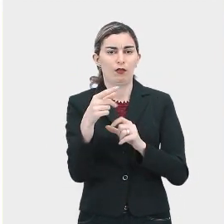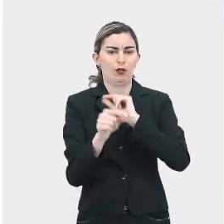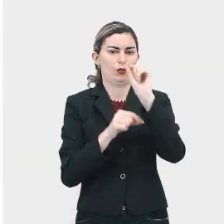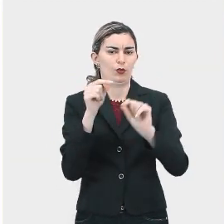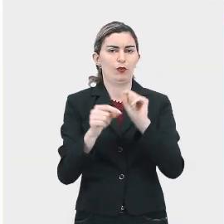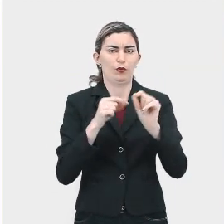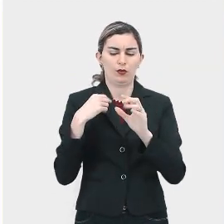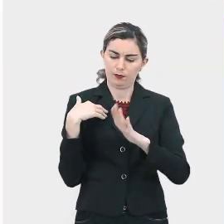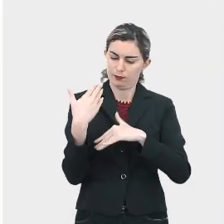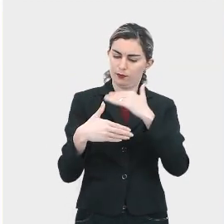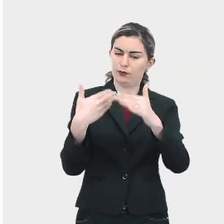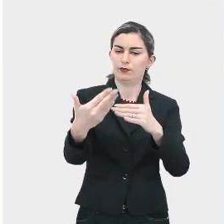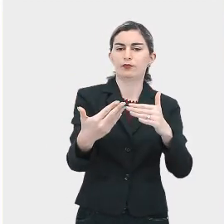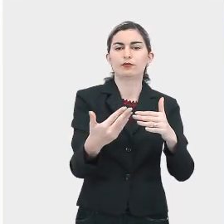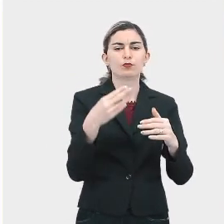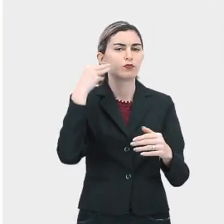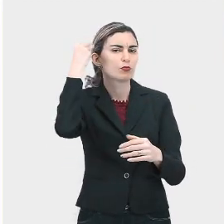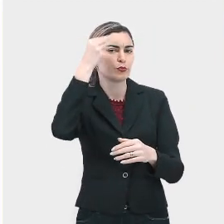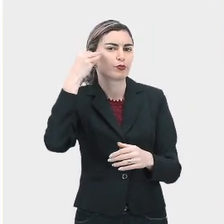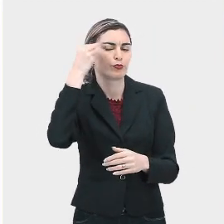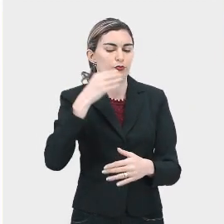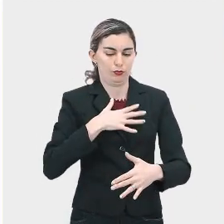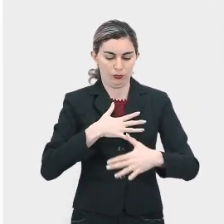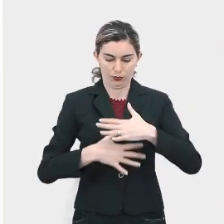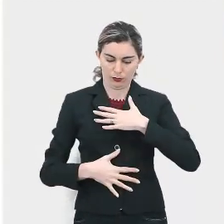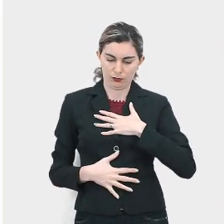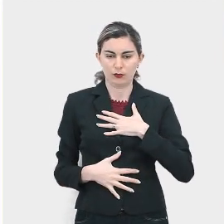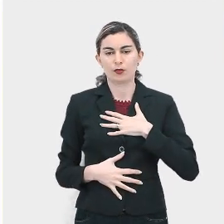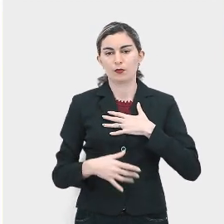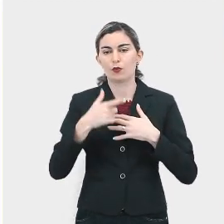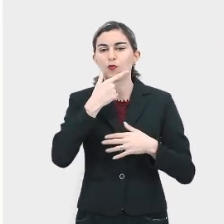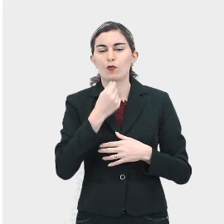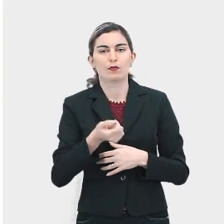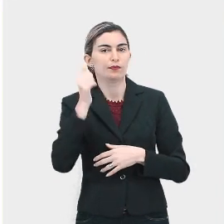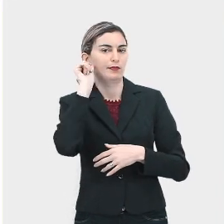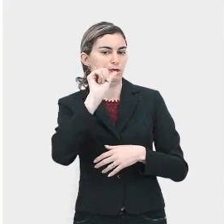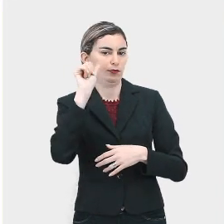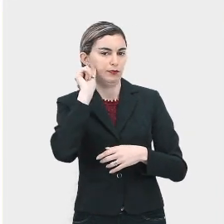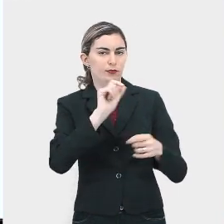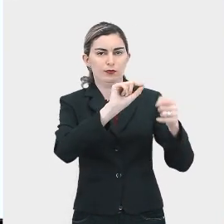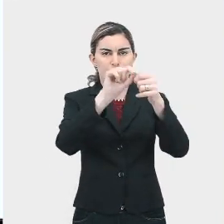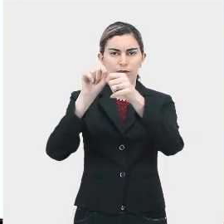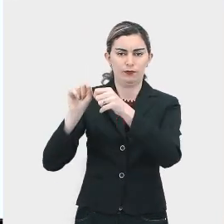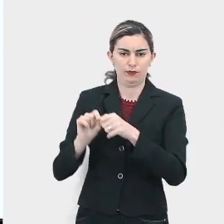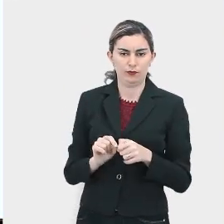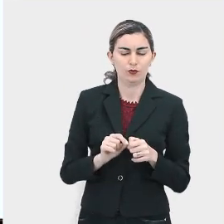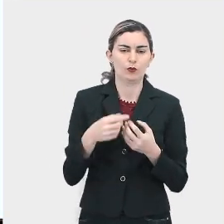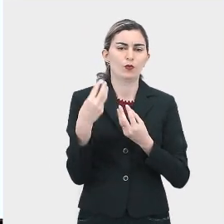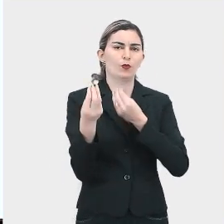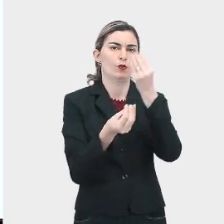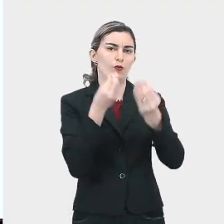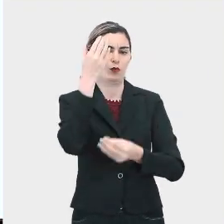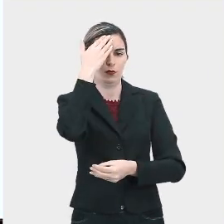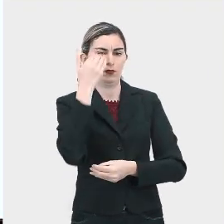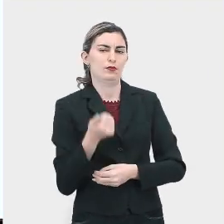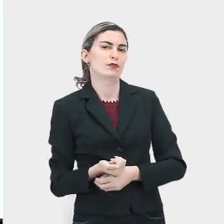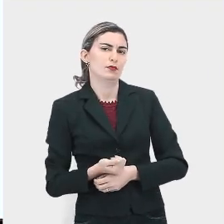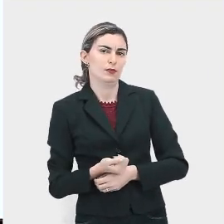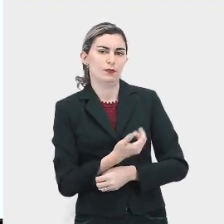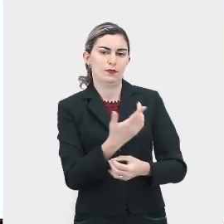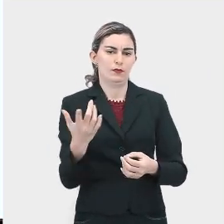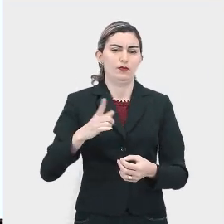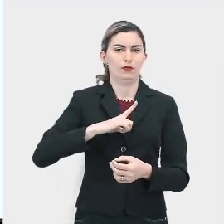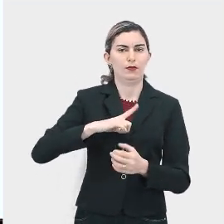ela era uma consequência de experimentações corpóreas que homens e mulheres realizavam. Como é que a gente sabe